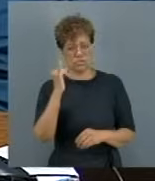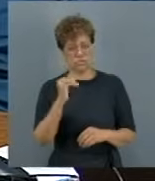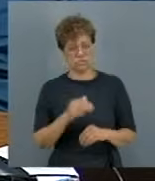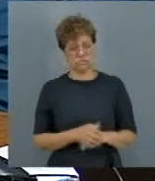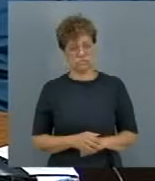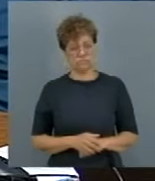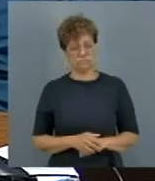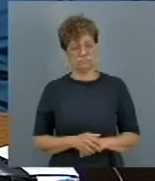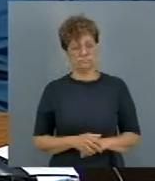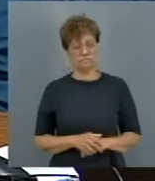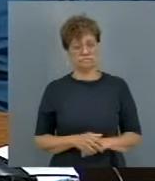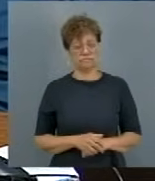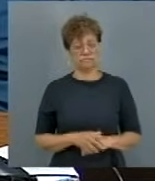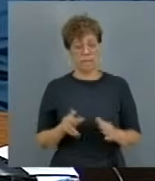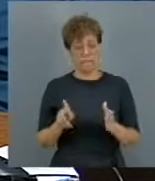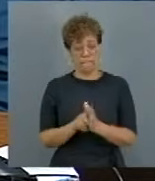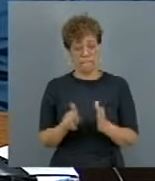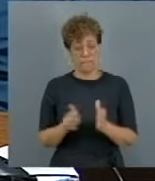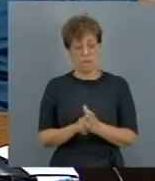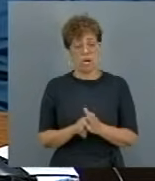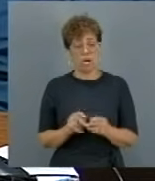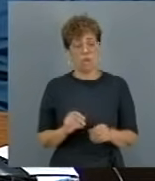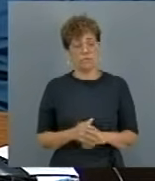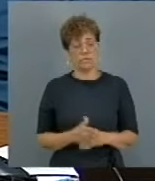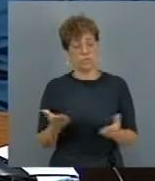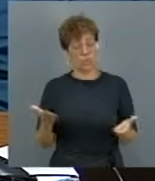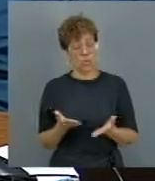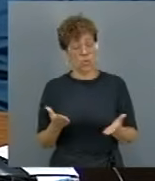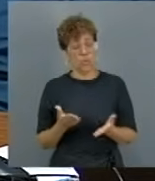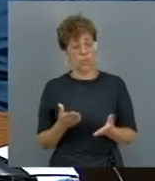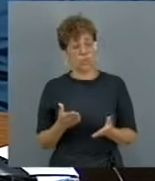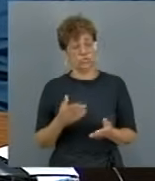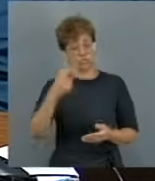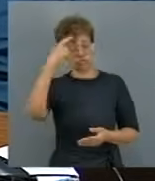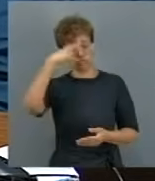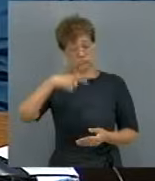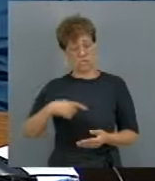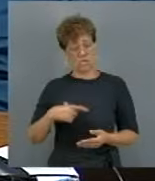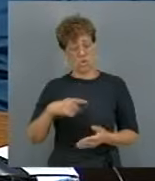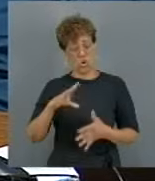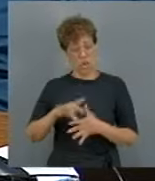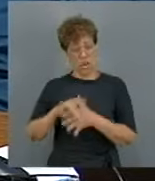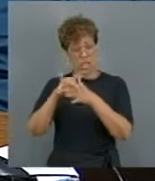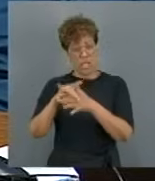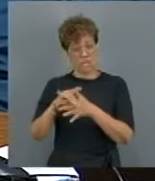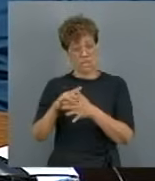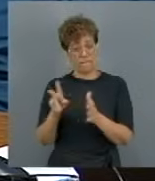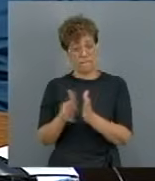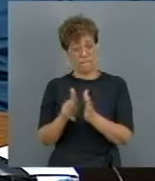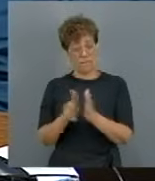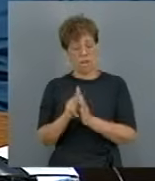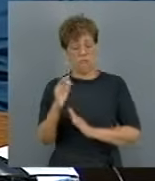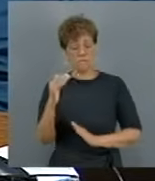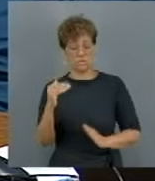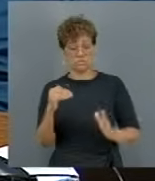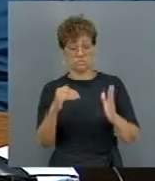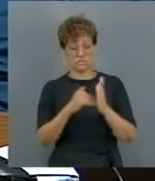Por dever de ofício e por circunstância, hoje me encontro como líder da oposição aqui no Senado da